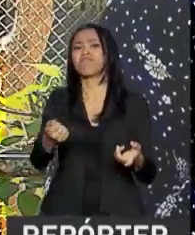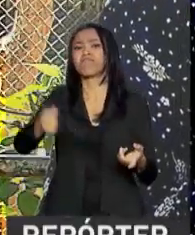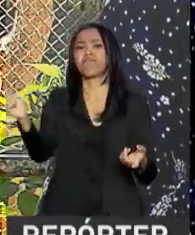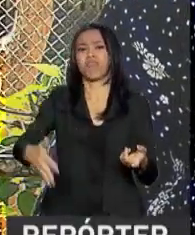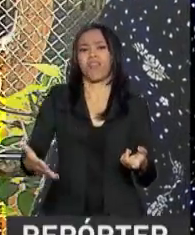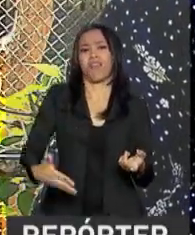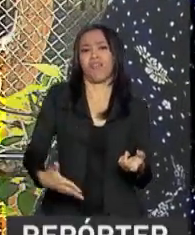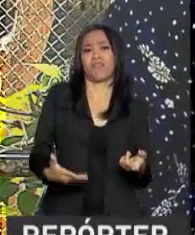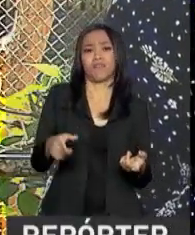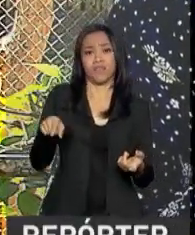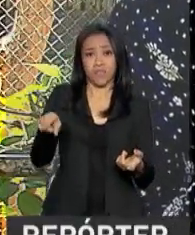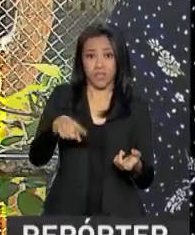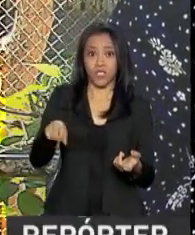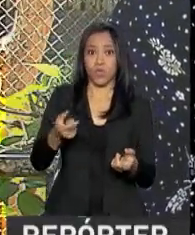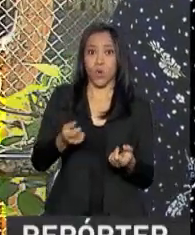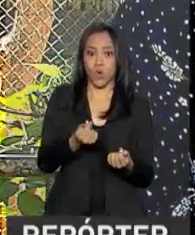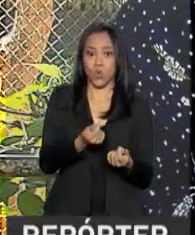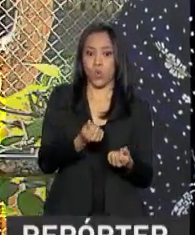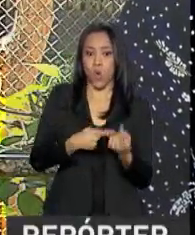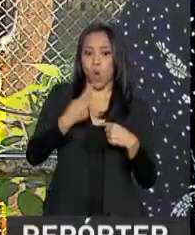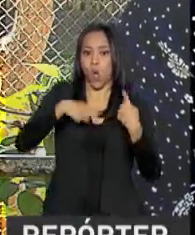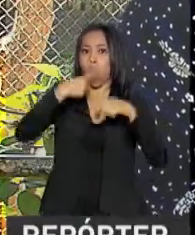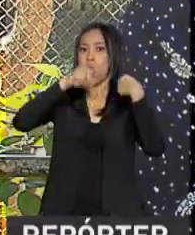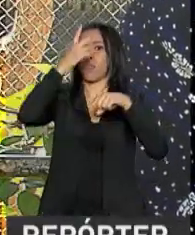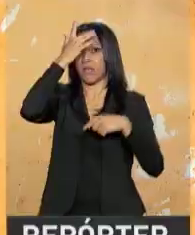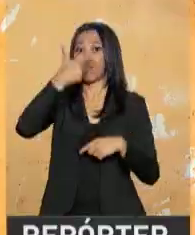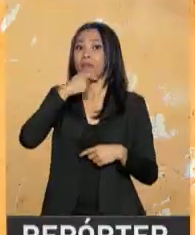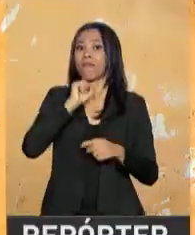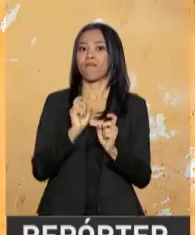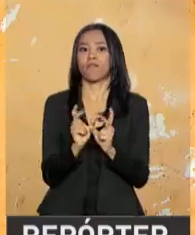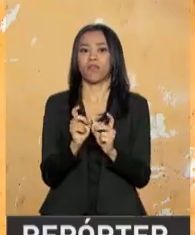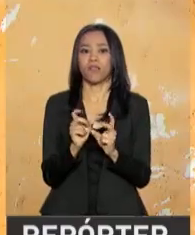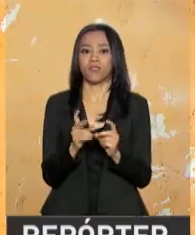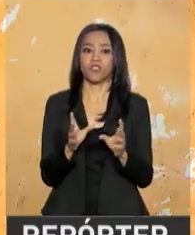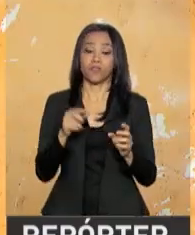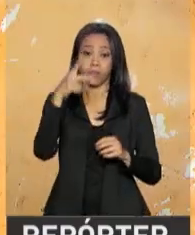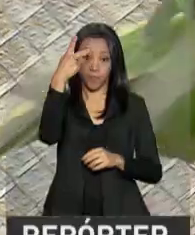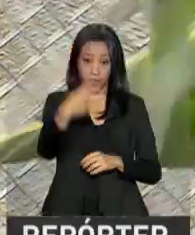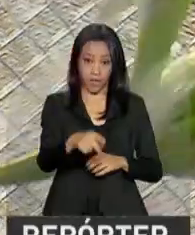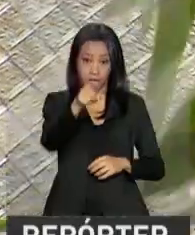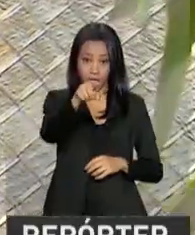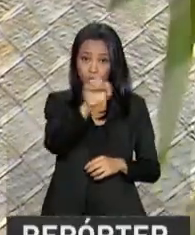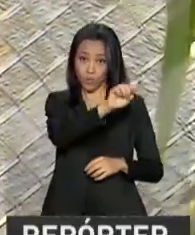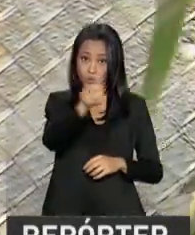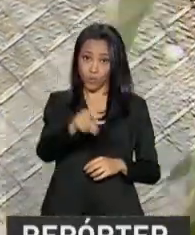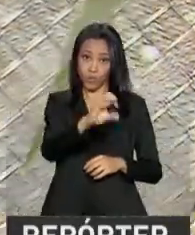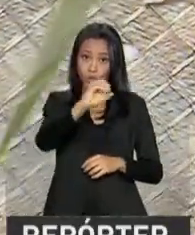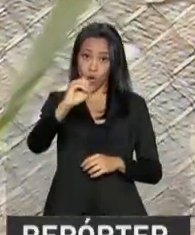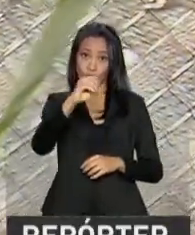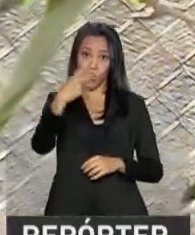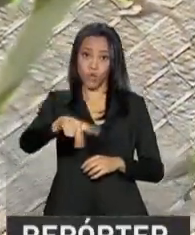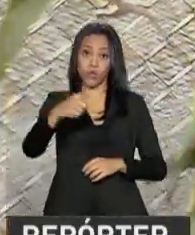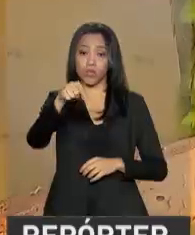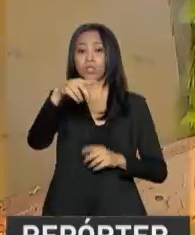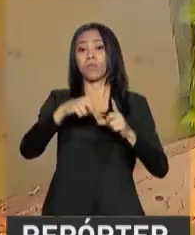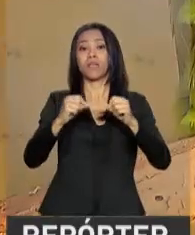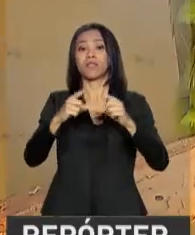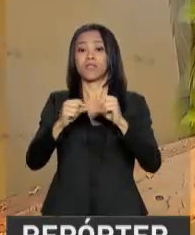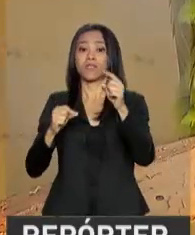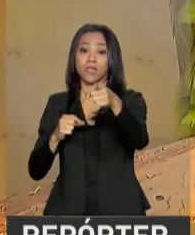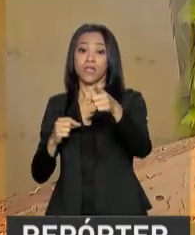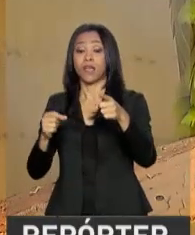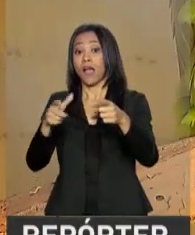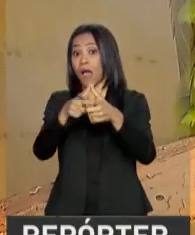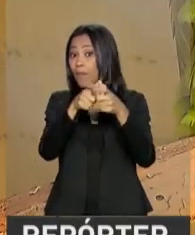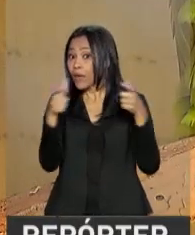o que garante um lucro ilegal aos traficantes o zoológico de brasília a maioria dos papagaios verdadeiros veio